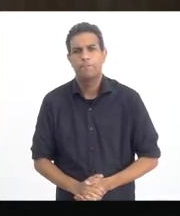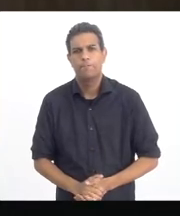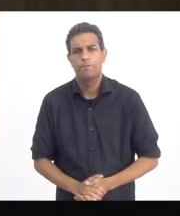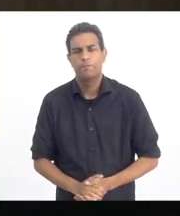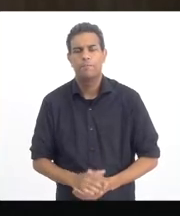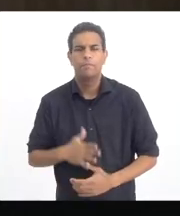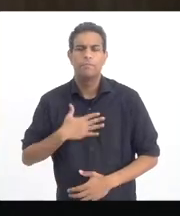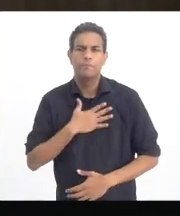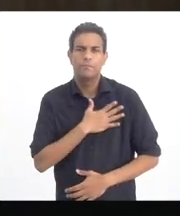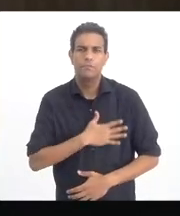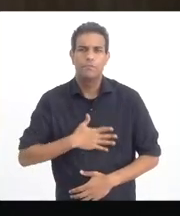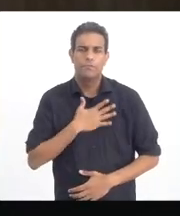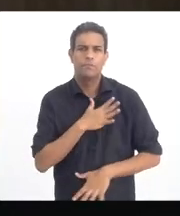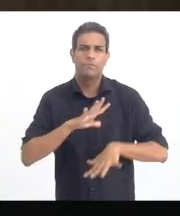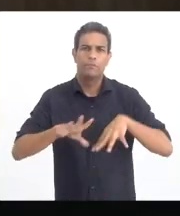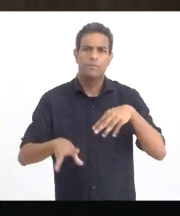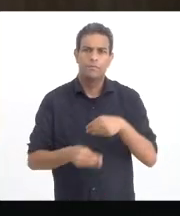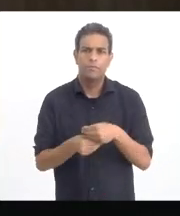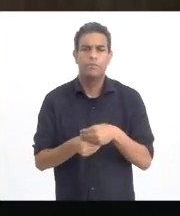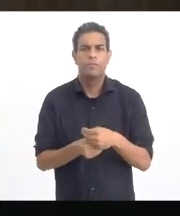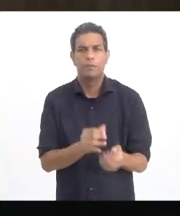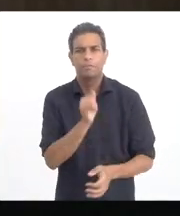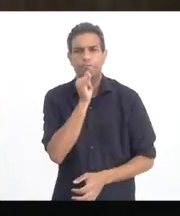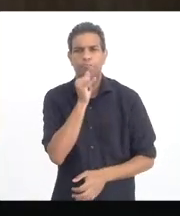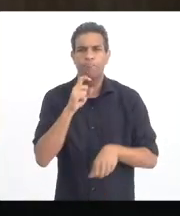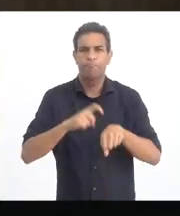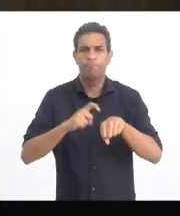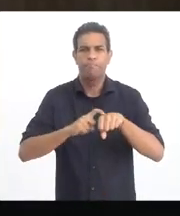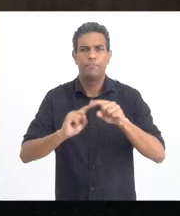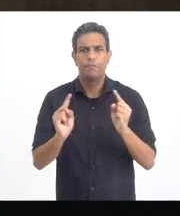Gostaria também de acrescentar, apesar do exíguo tempo,